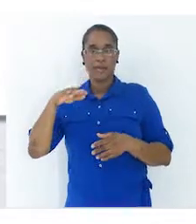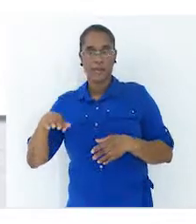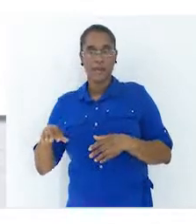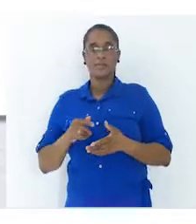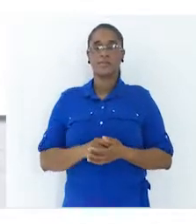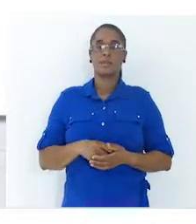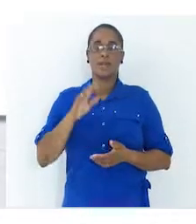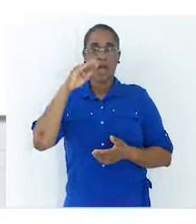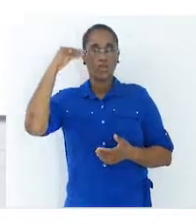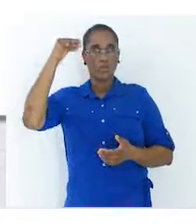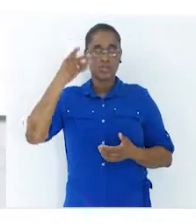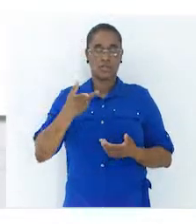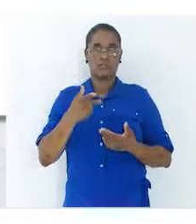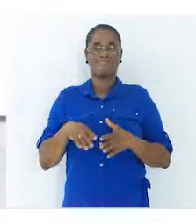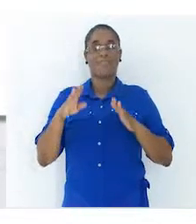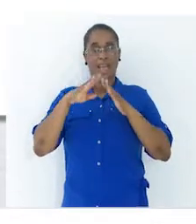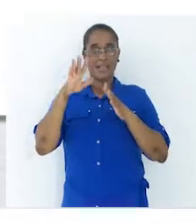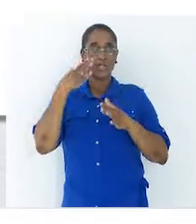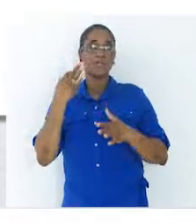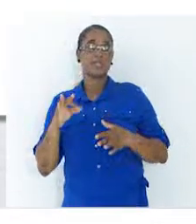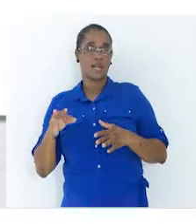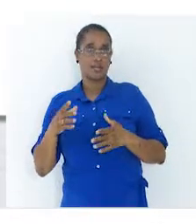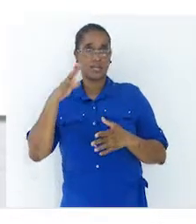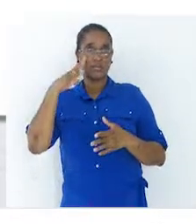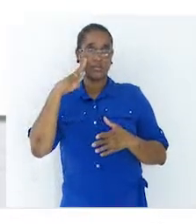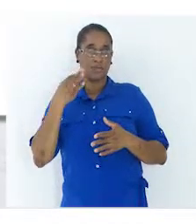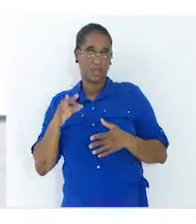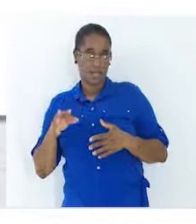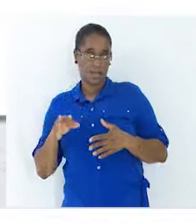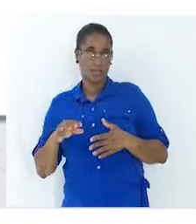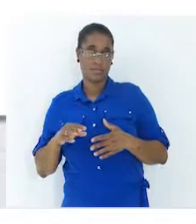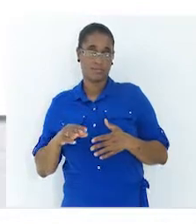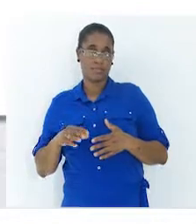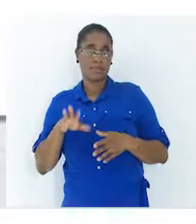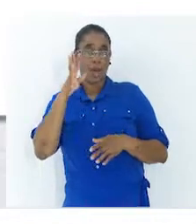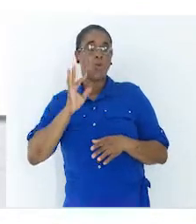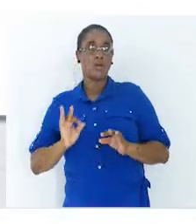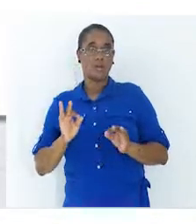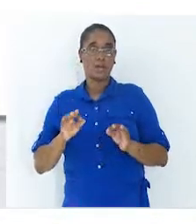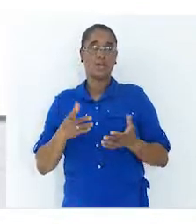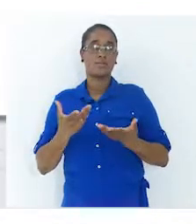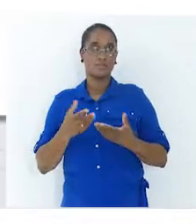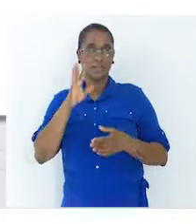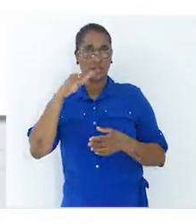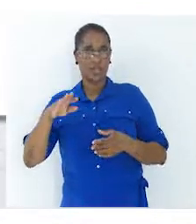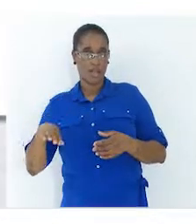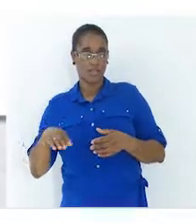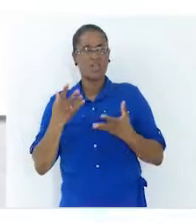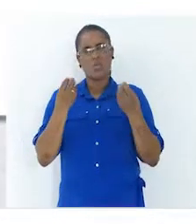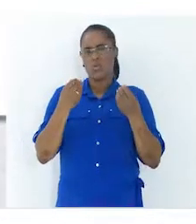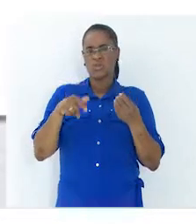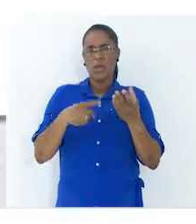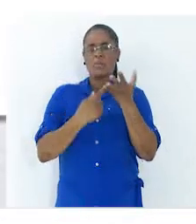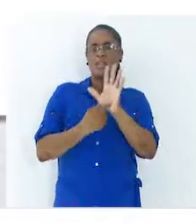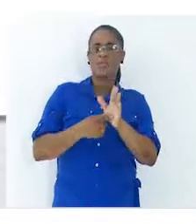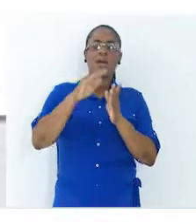e adolescentes. São casas especializadas para cuidar de crianças. Temos vários, o Carinhar, por exemplo, são nesse